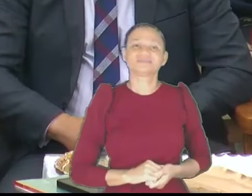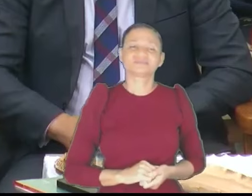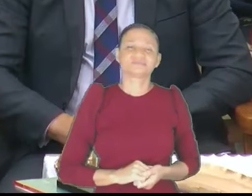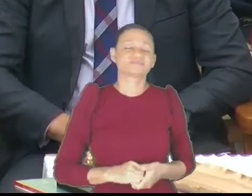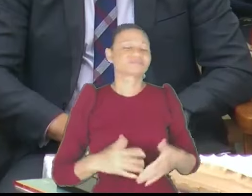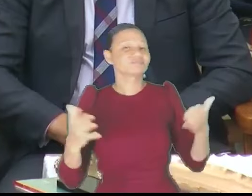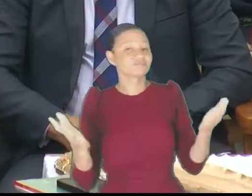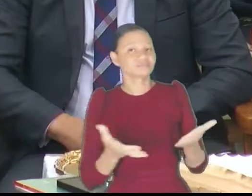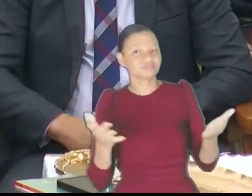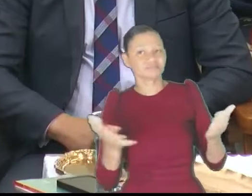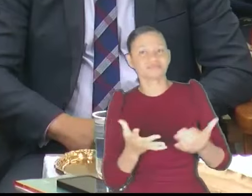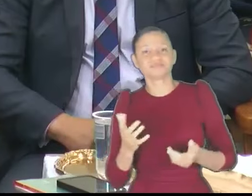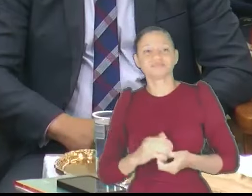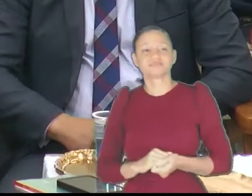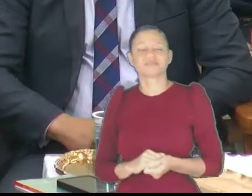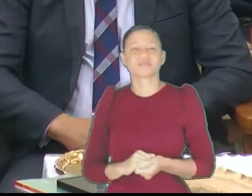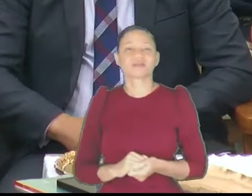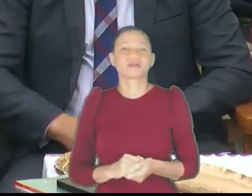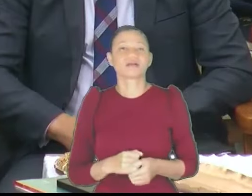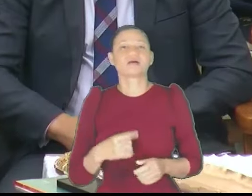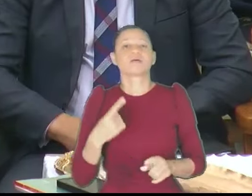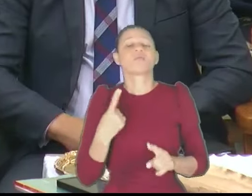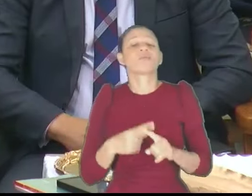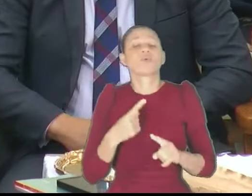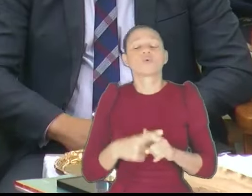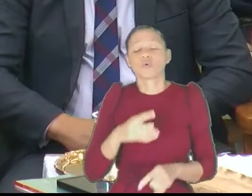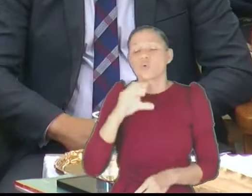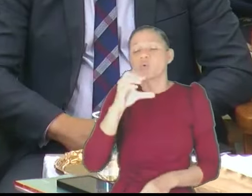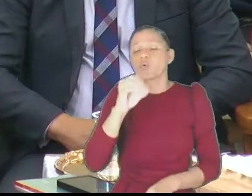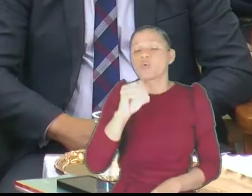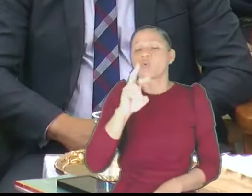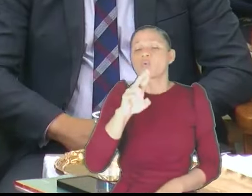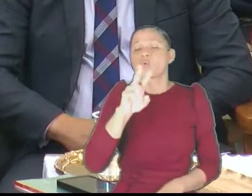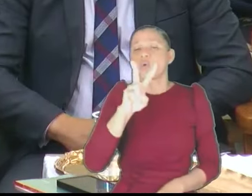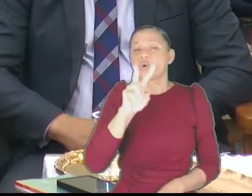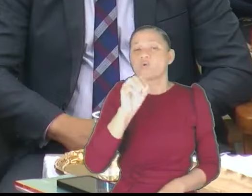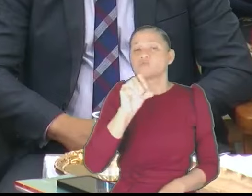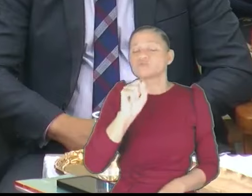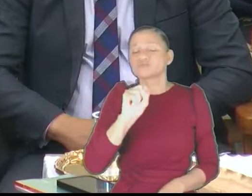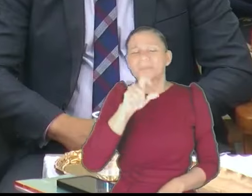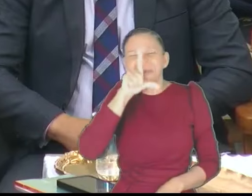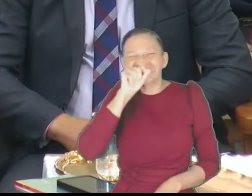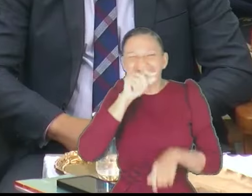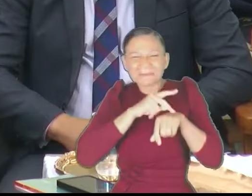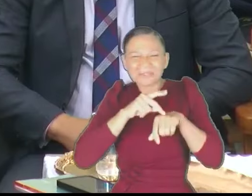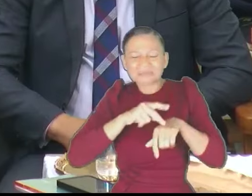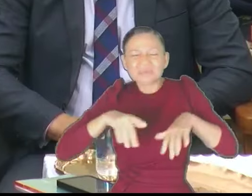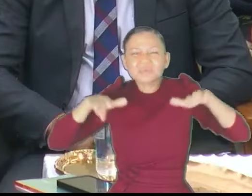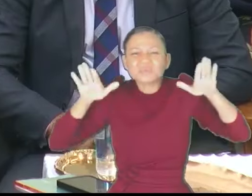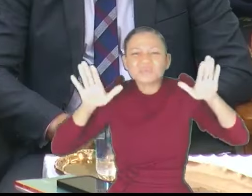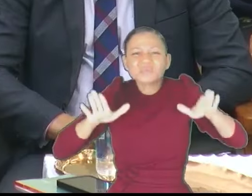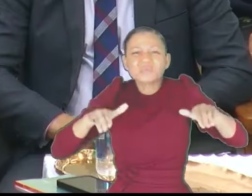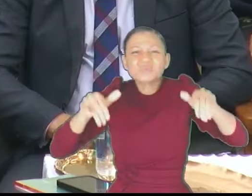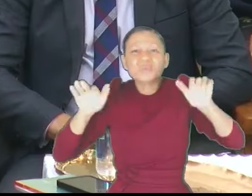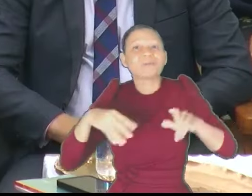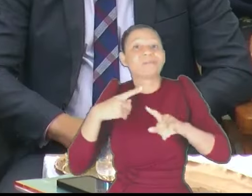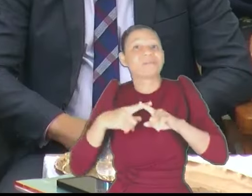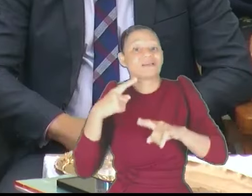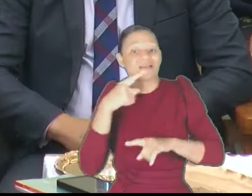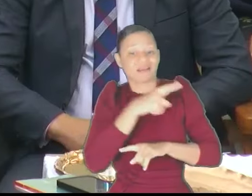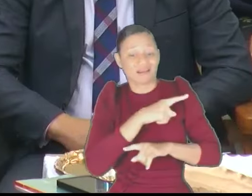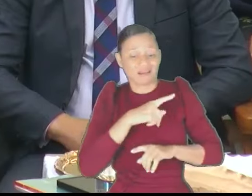Agora, por que os corvos? Por que os corvos? Porque em Israel o